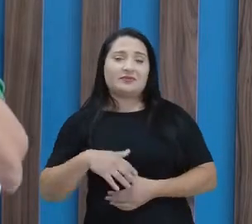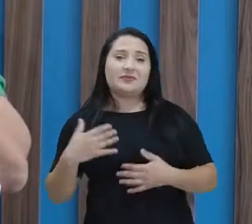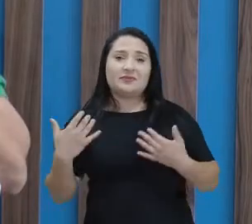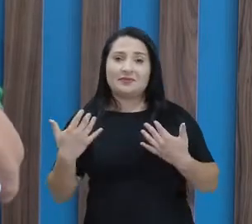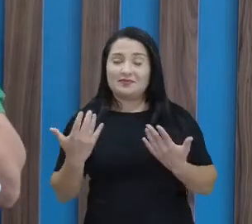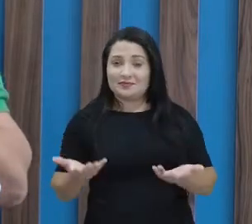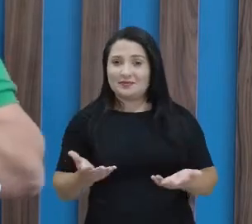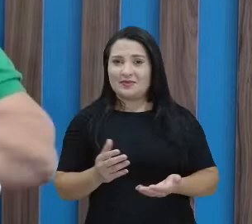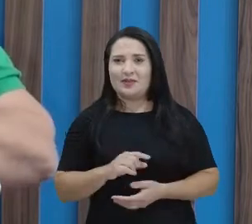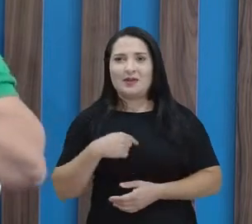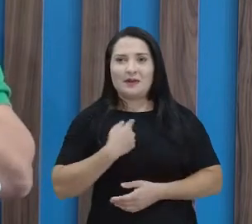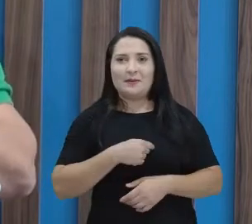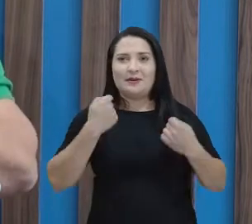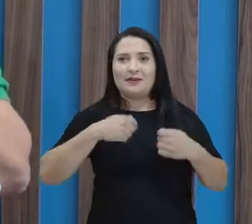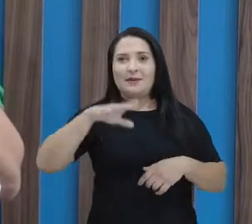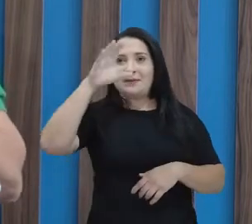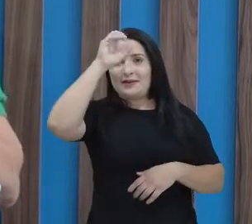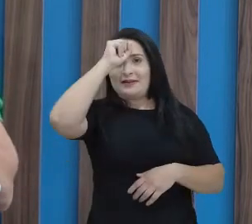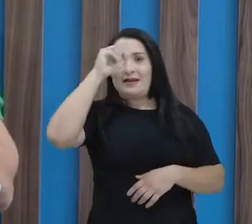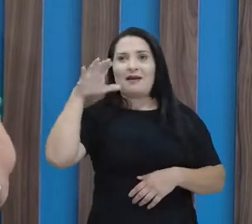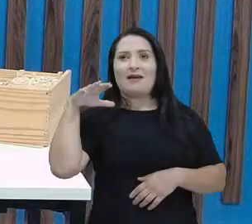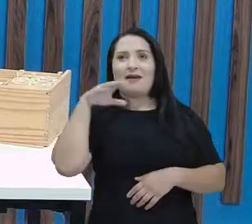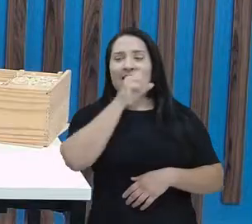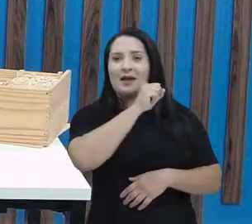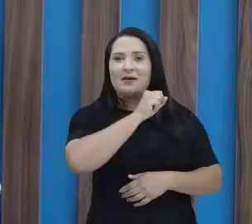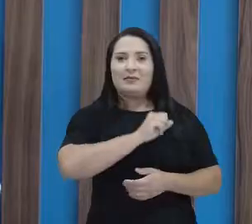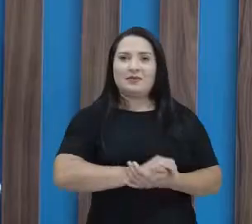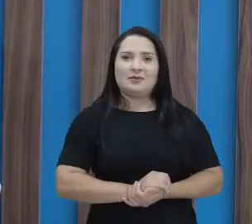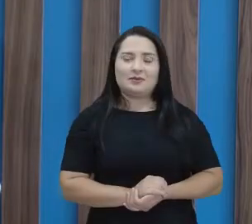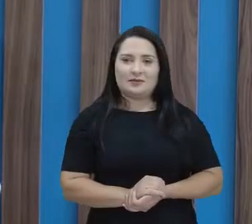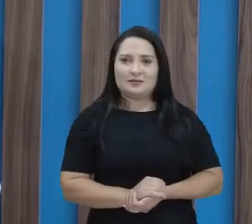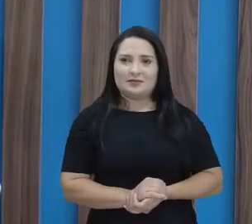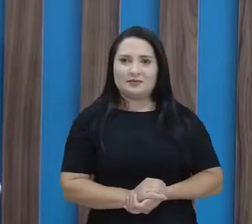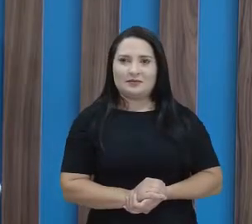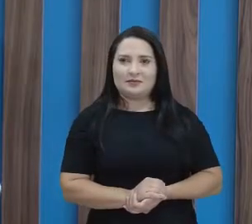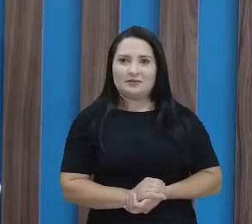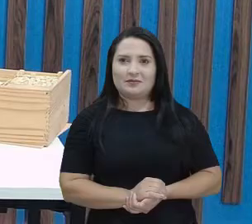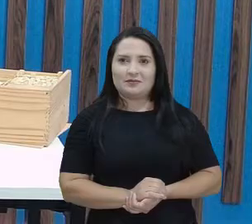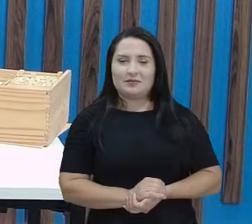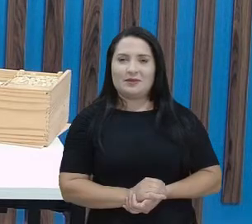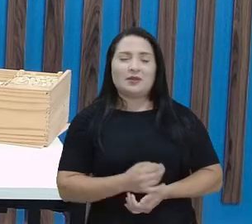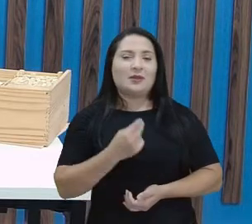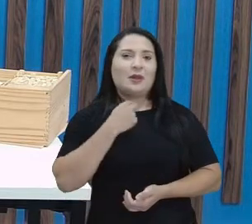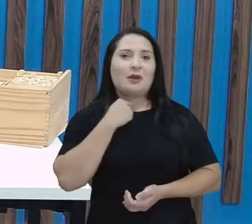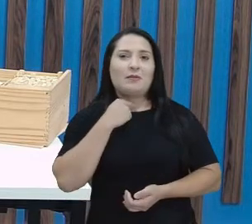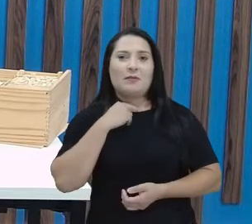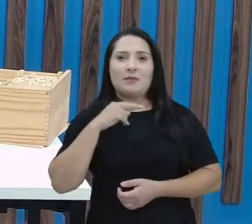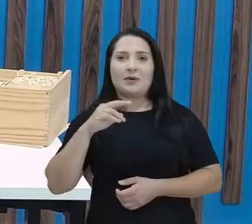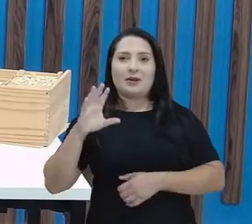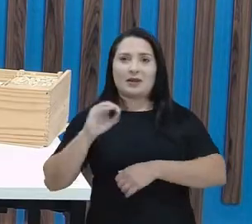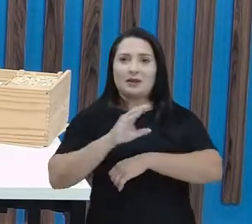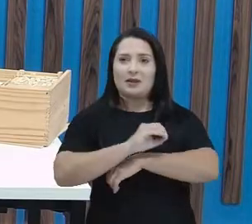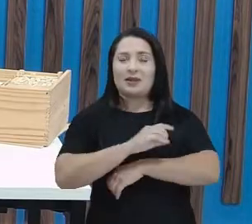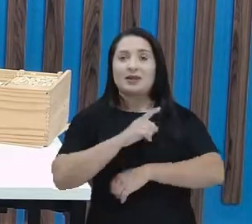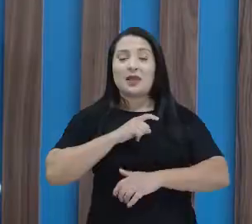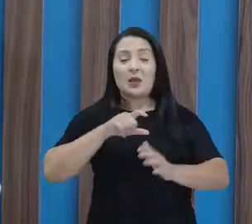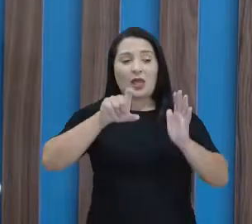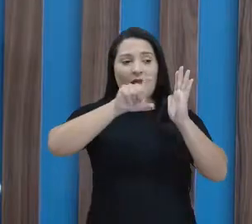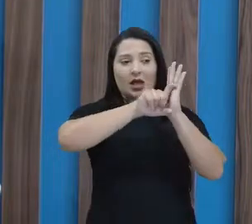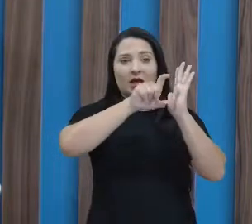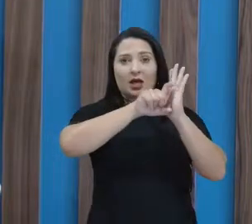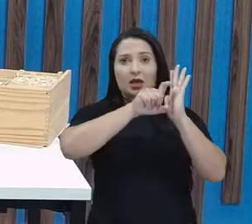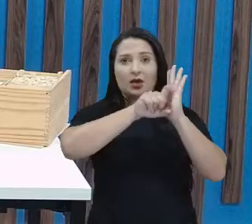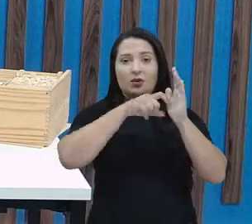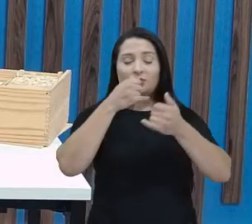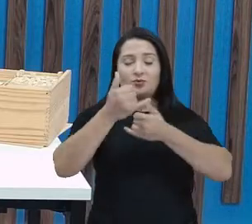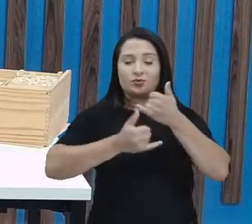tem que pensar rápido e não deixar ele pegar o outro. Ah, esse é o QR Code? É o QR Code